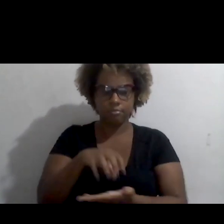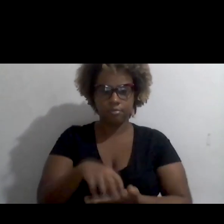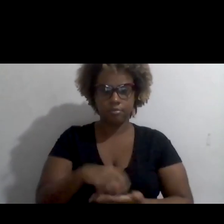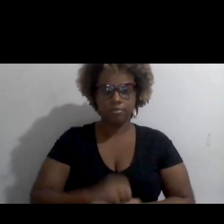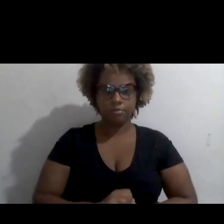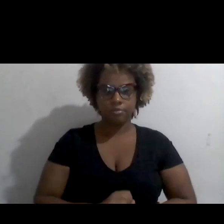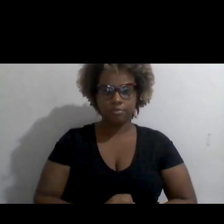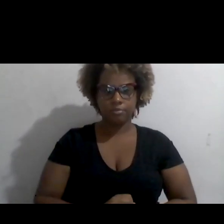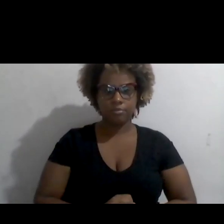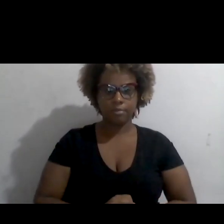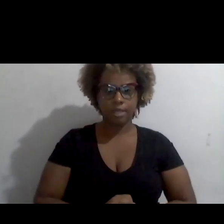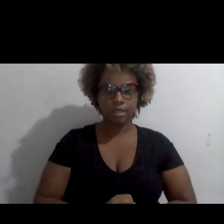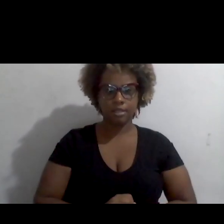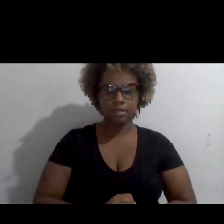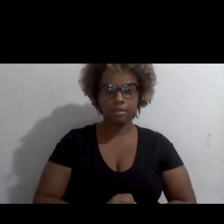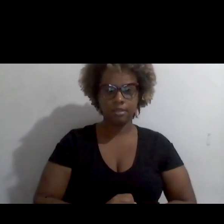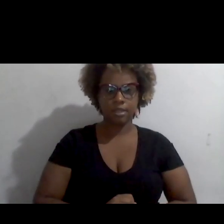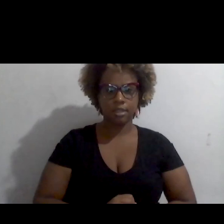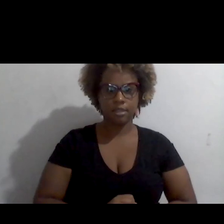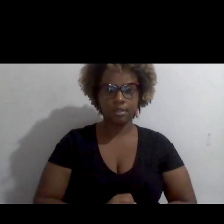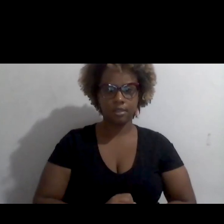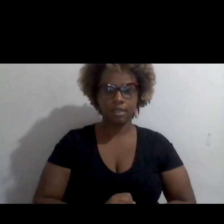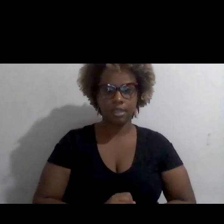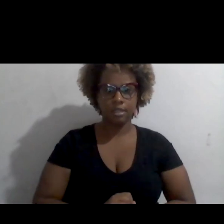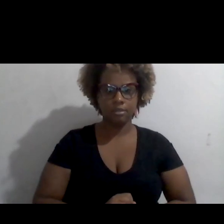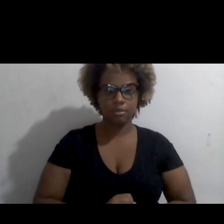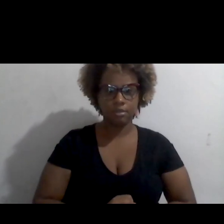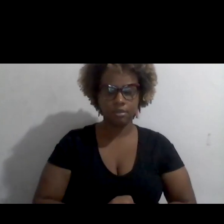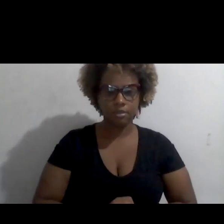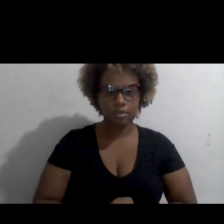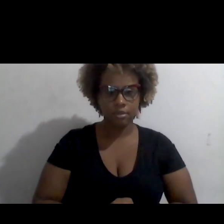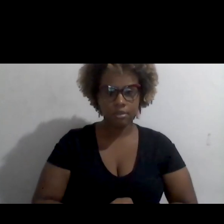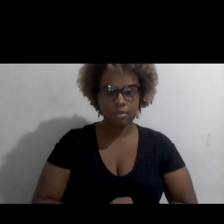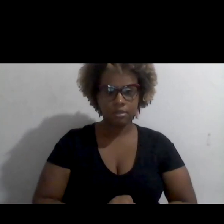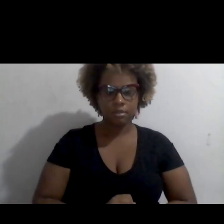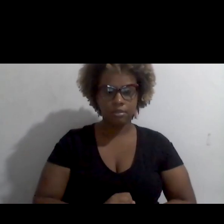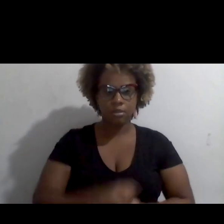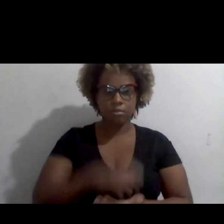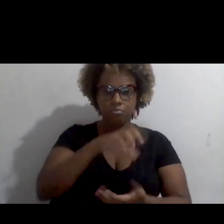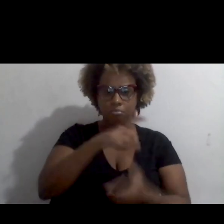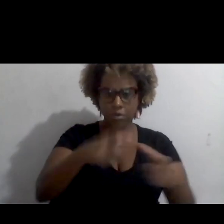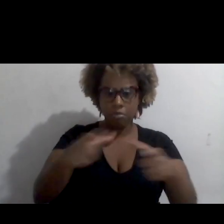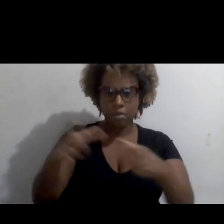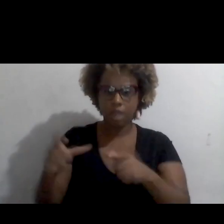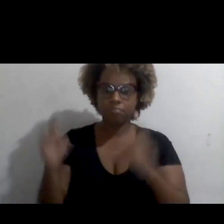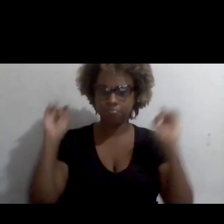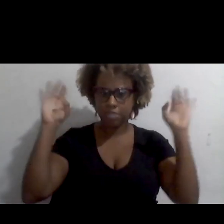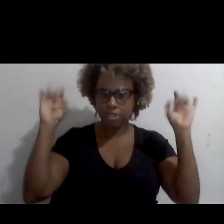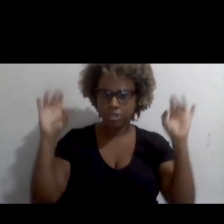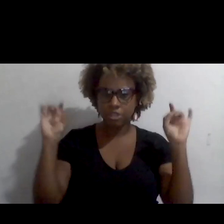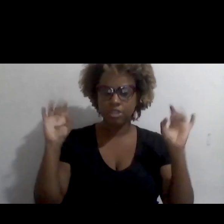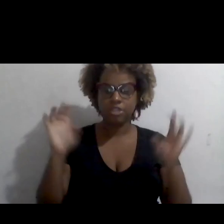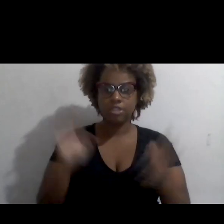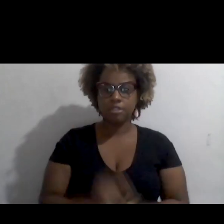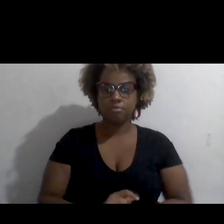ocupando um palácio, que é lindo, mas ele não tem estrutura como companhia de dança. Eu sei que Bruno está correndo atrás, Pitty está correndo, está